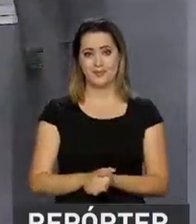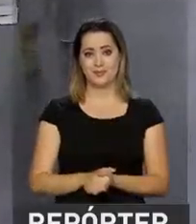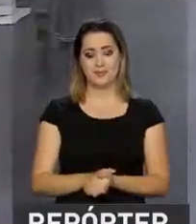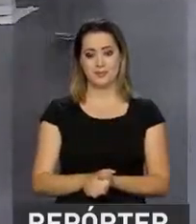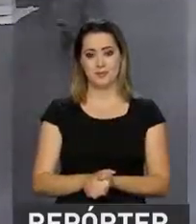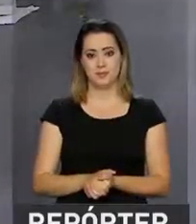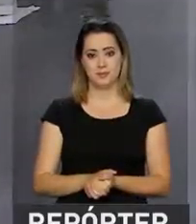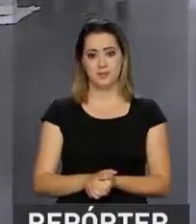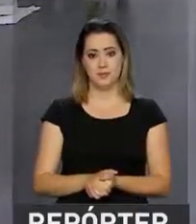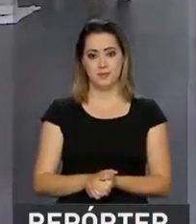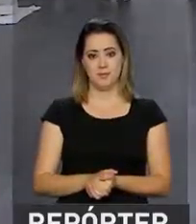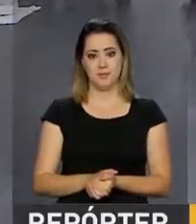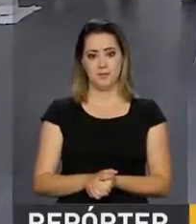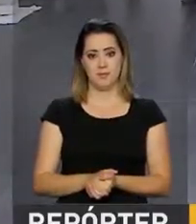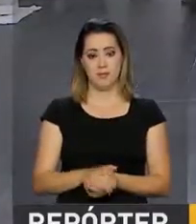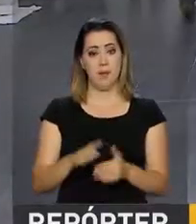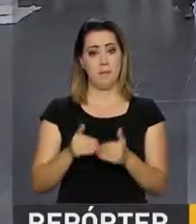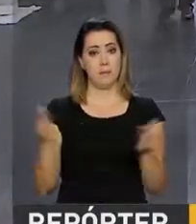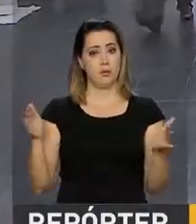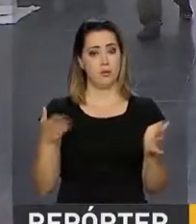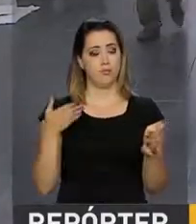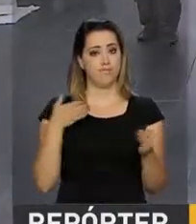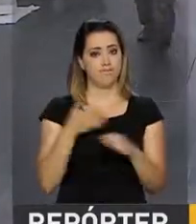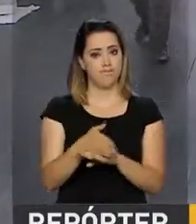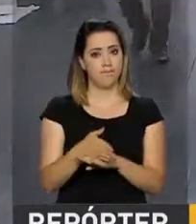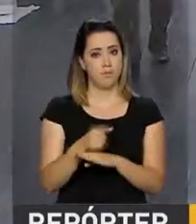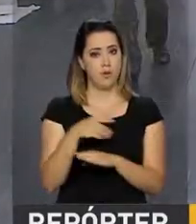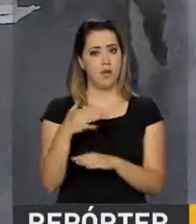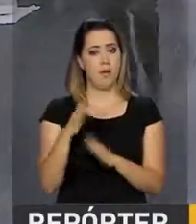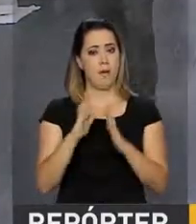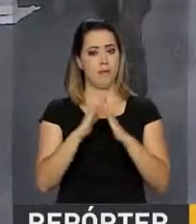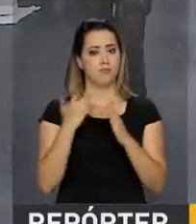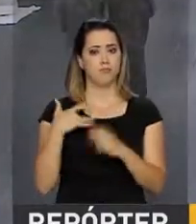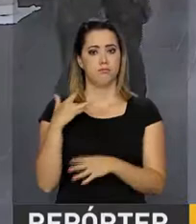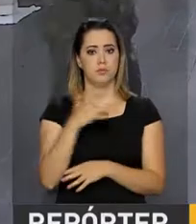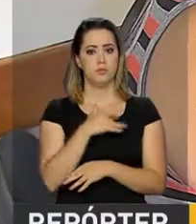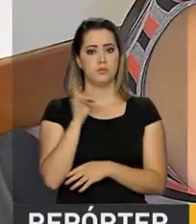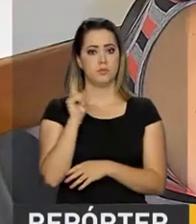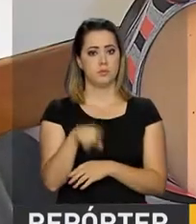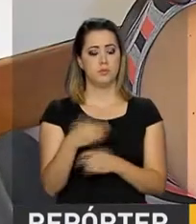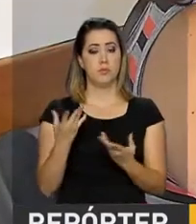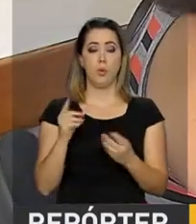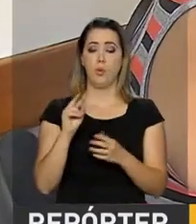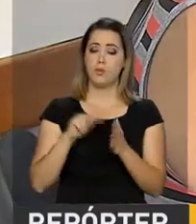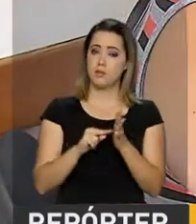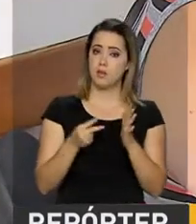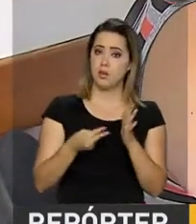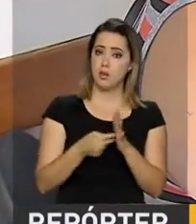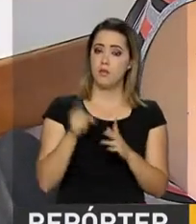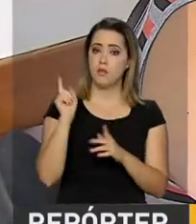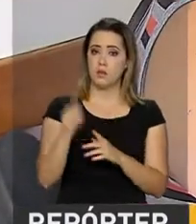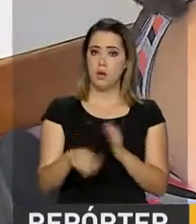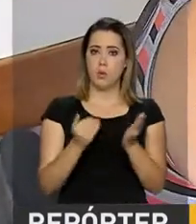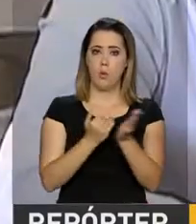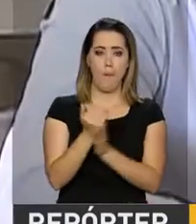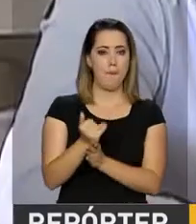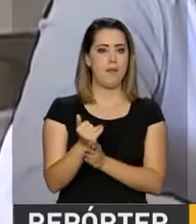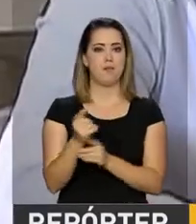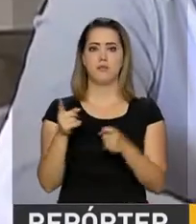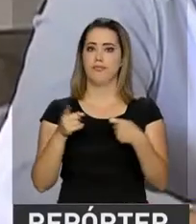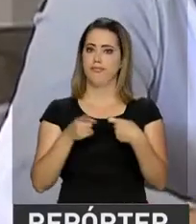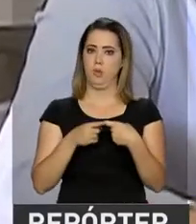atenção básica é a porta de entrada dos usuários nos sistemas de saúde ou seja o atendimento inicial